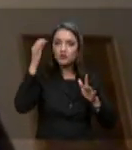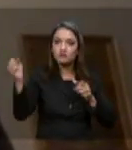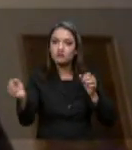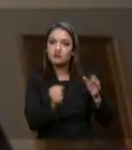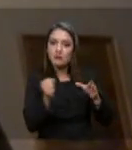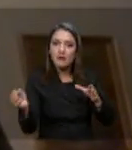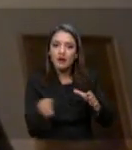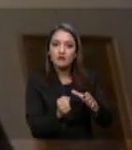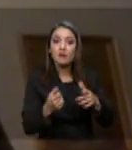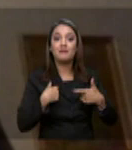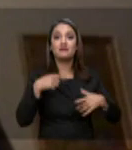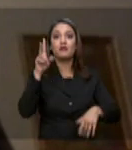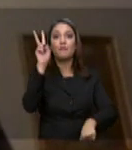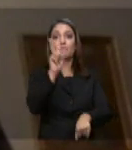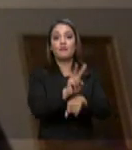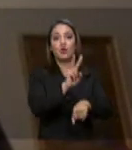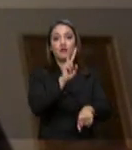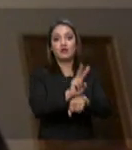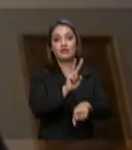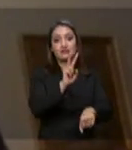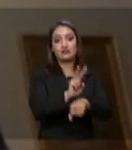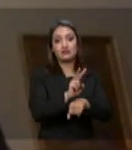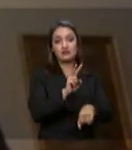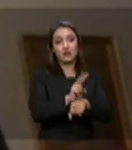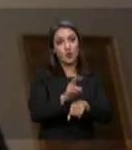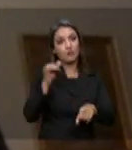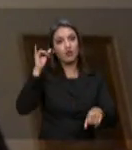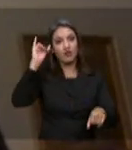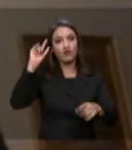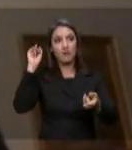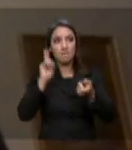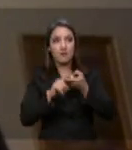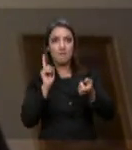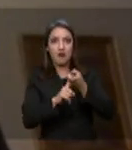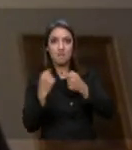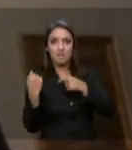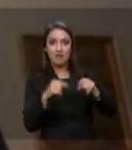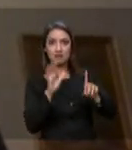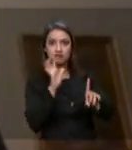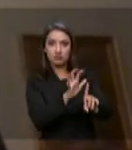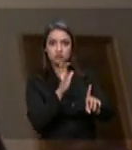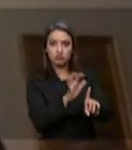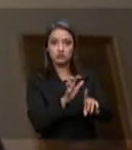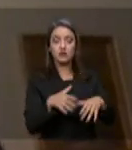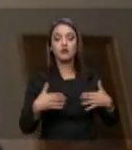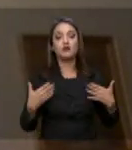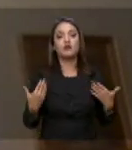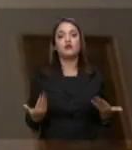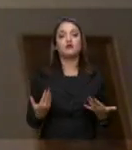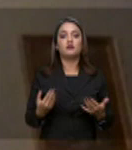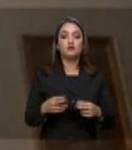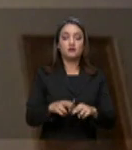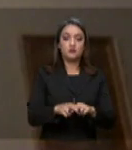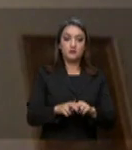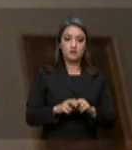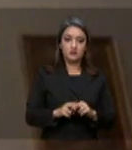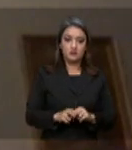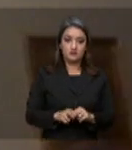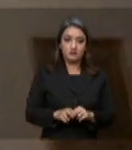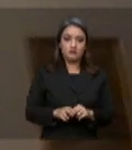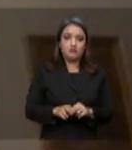devem ser protegidas contra intimidações assim exposta a questão